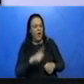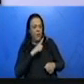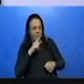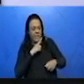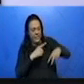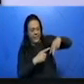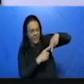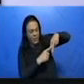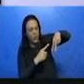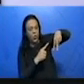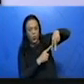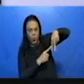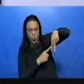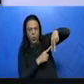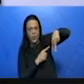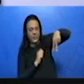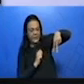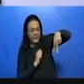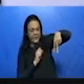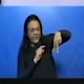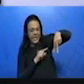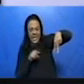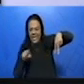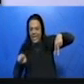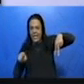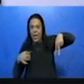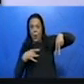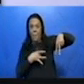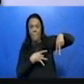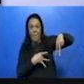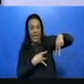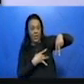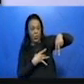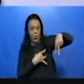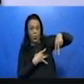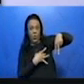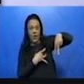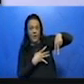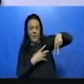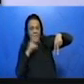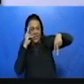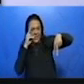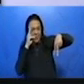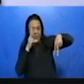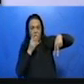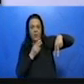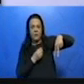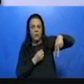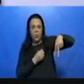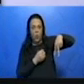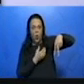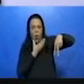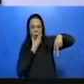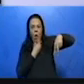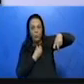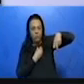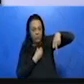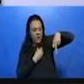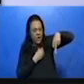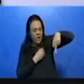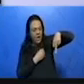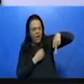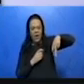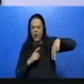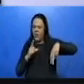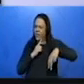Por que ele perguntou? Porque era justamente, estava com medo de achar aquele marujo. Se eu tenho as duas